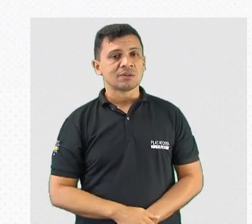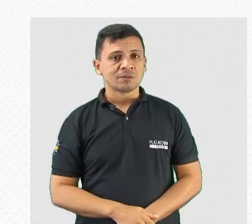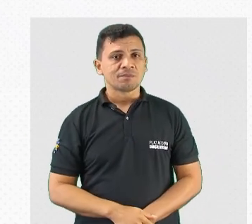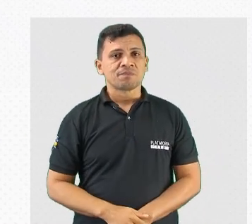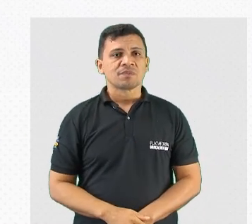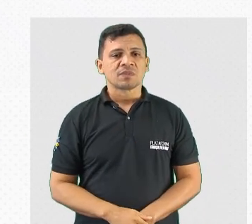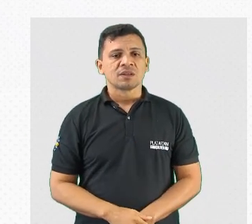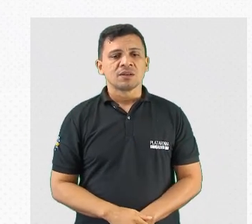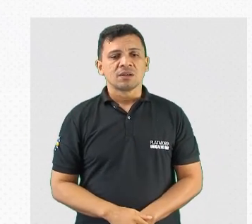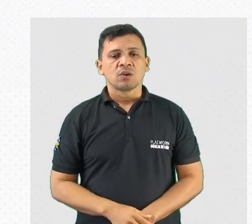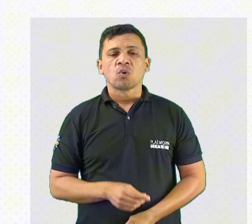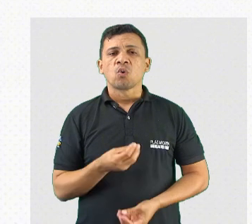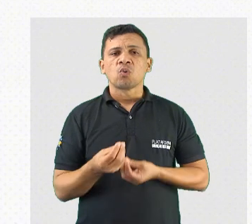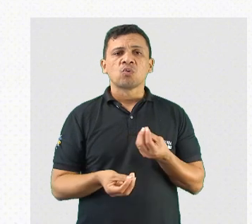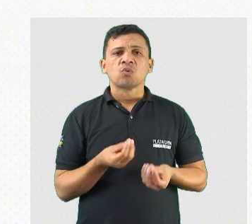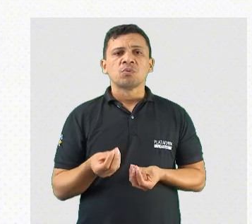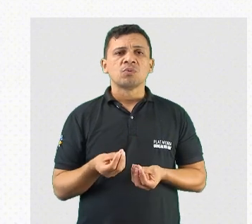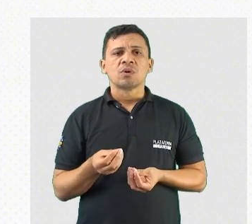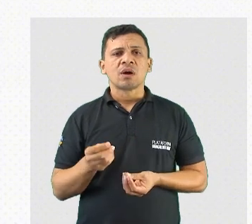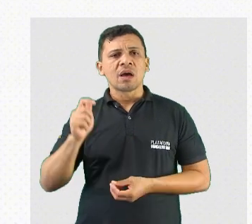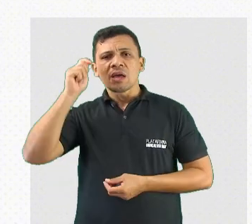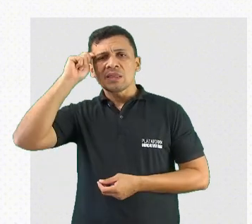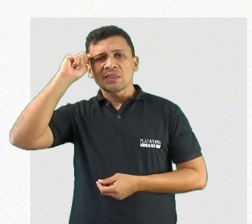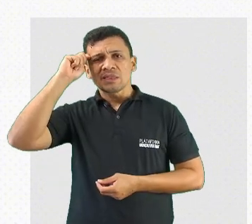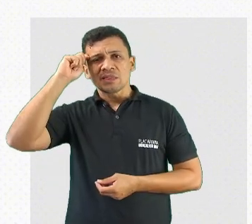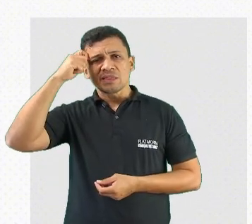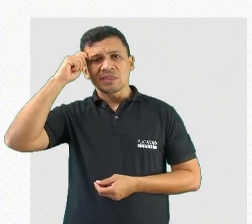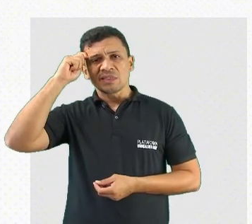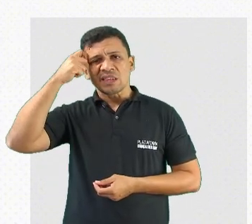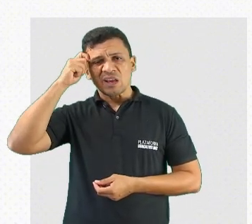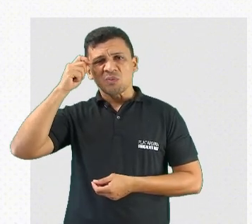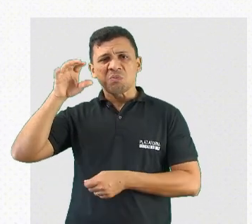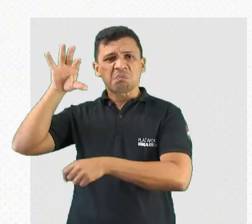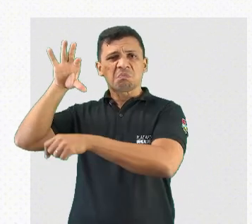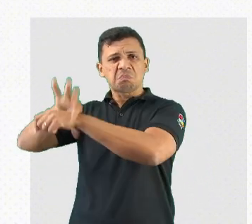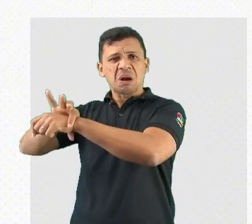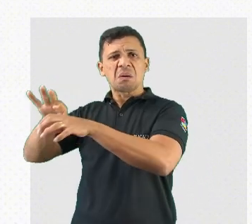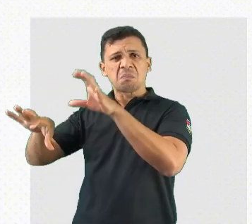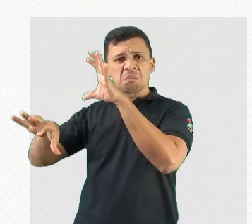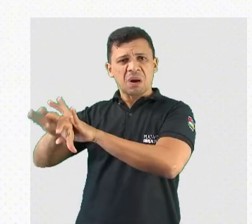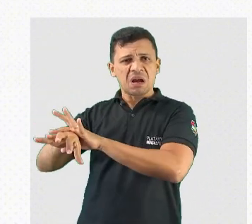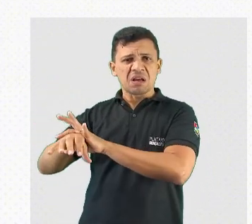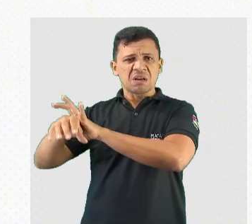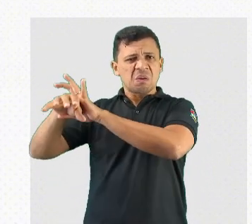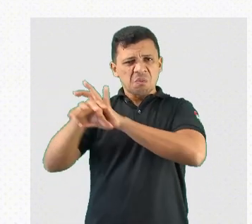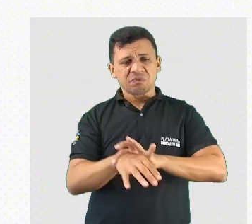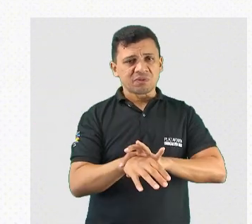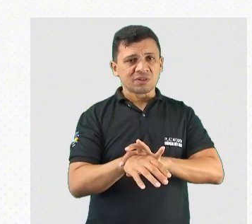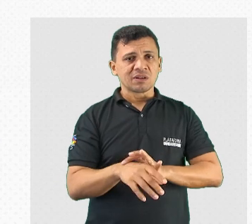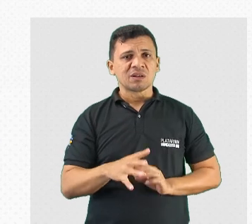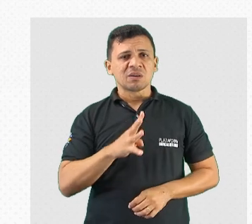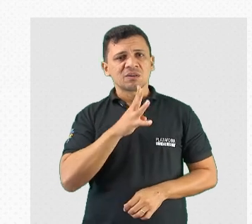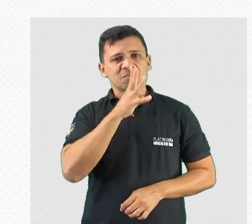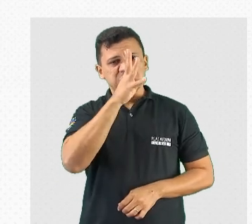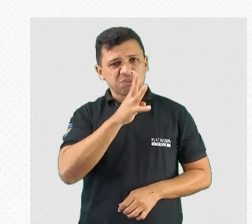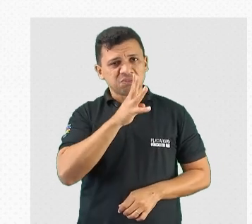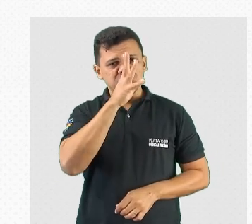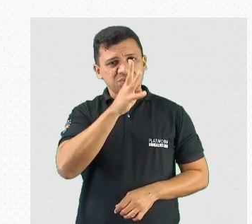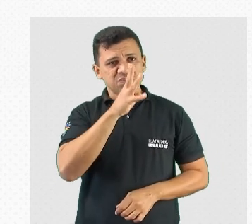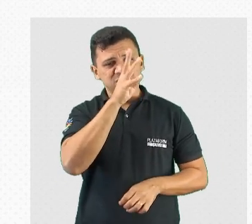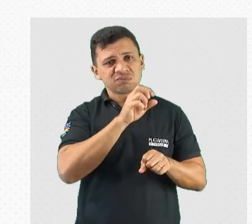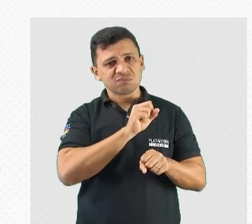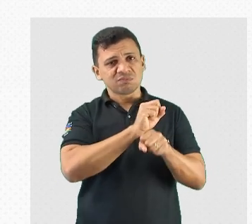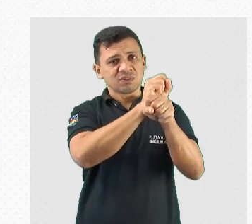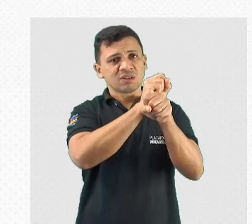defasado. O tráfico negreiro, ele tem um passado grotesco, né? Escravagista, é óbvio. Aí você vai criando situações, inclusive,